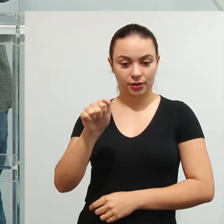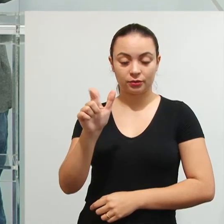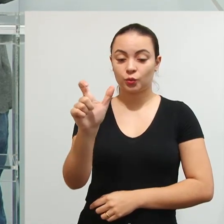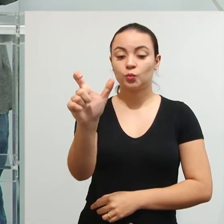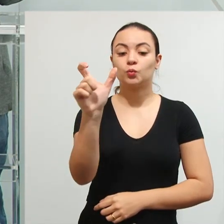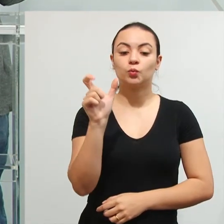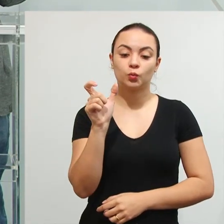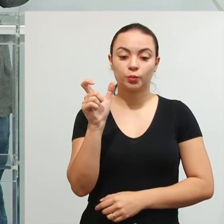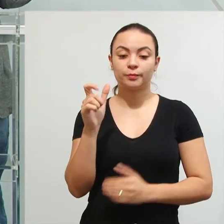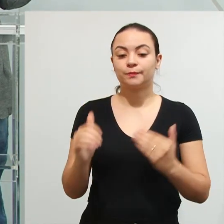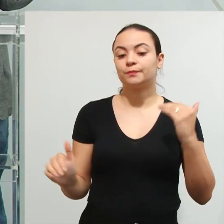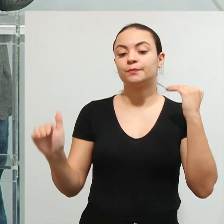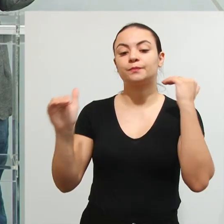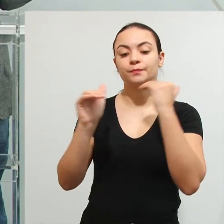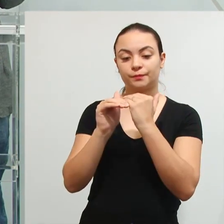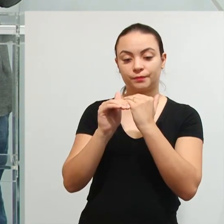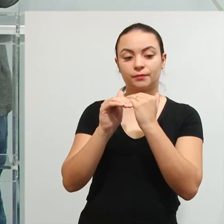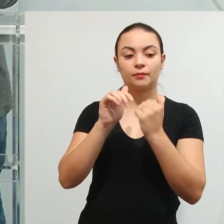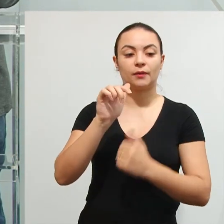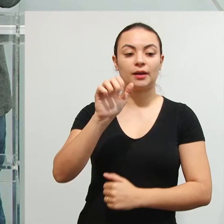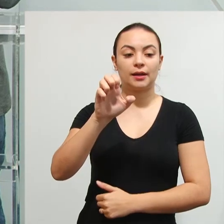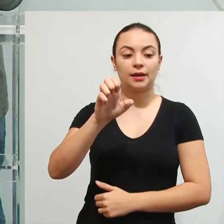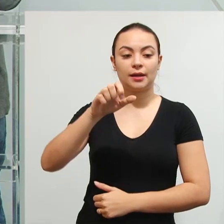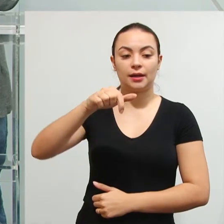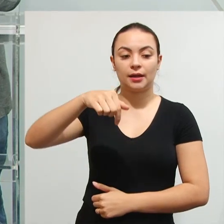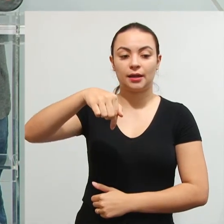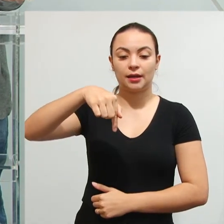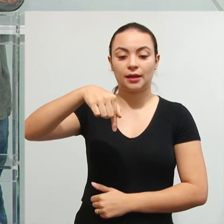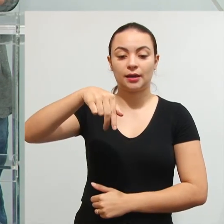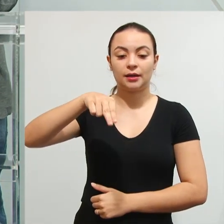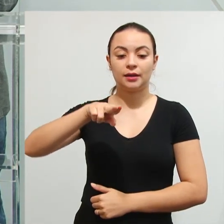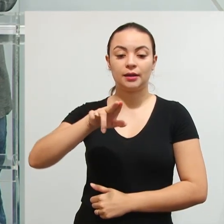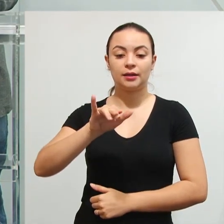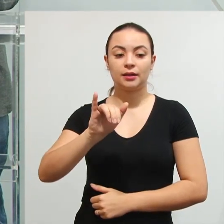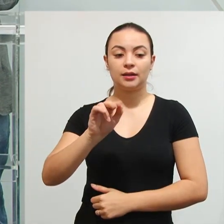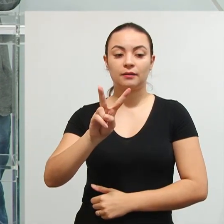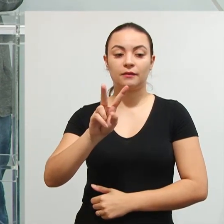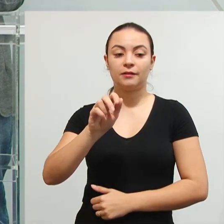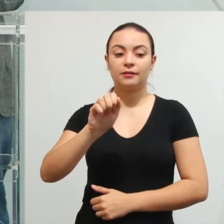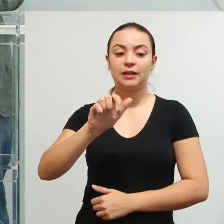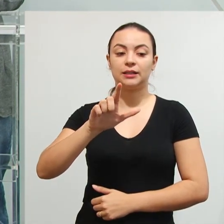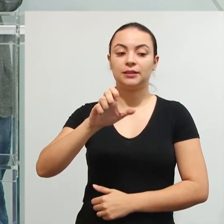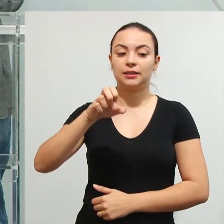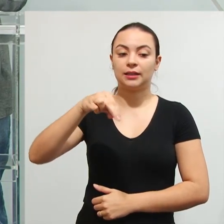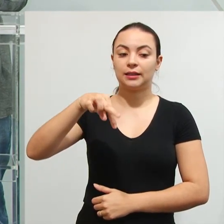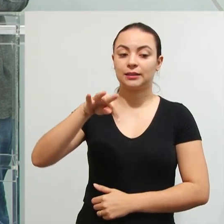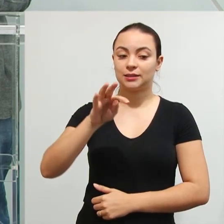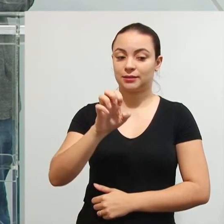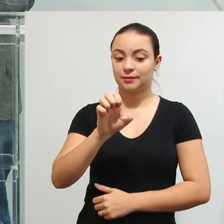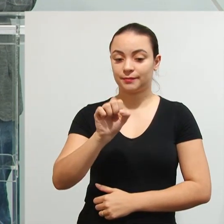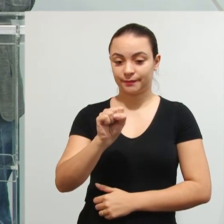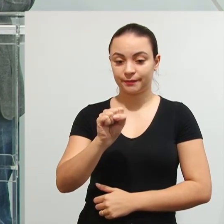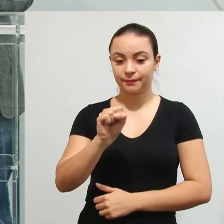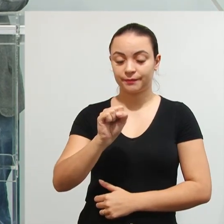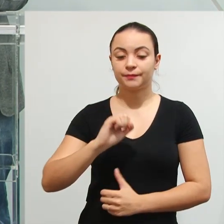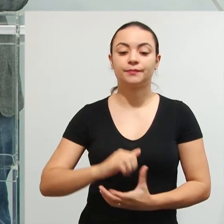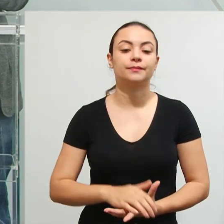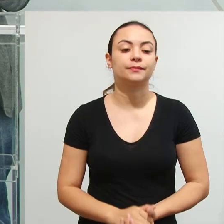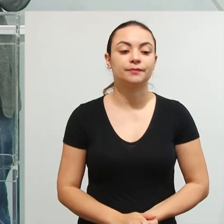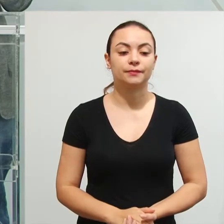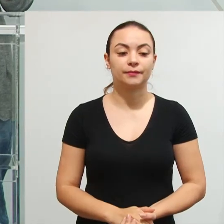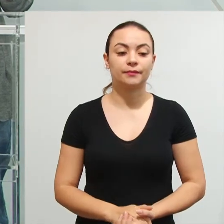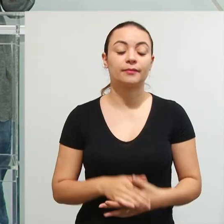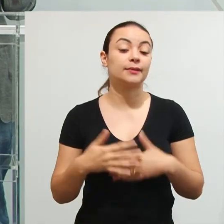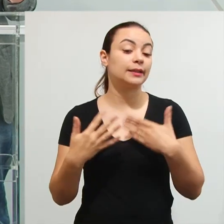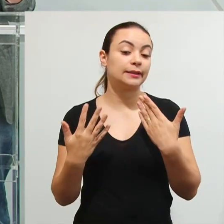rendimento que a taxa mensal só que aí em taxas anuais então para isso a gente vai usar cálculos diferentes